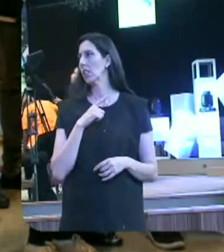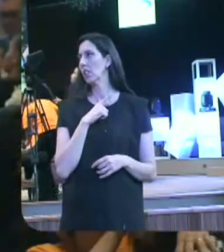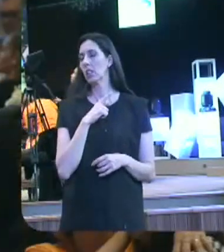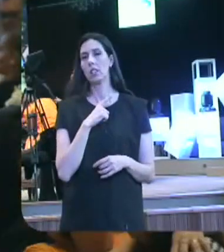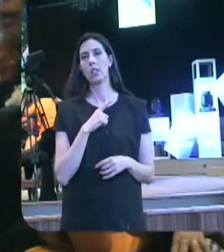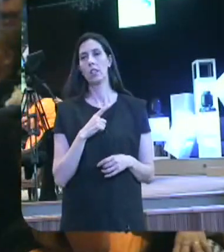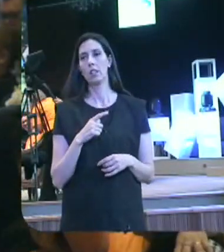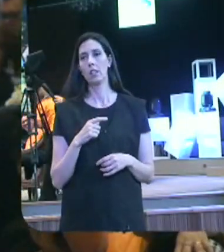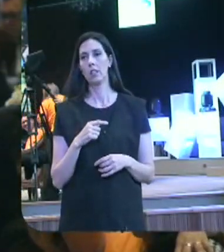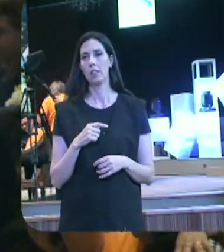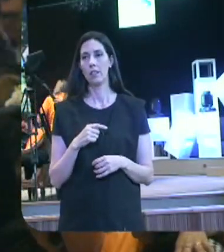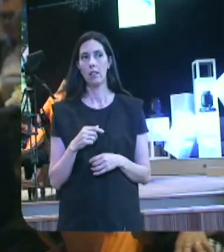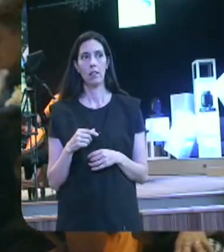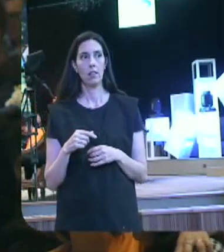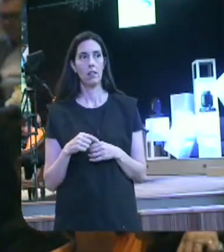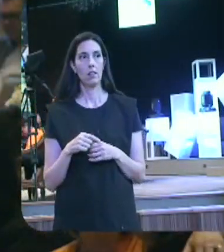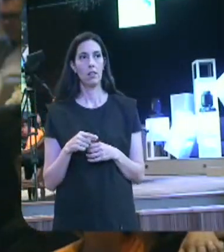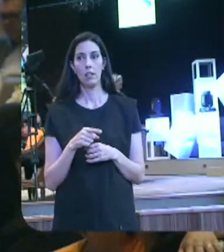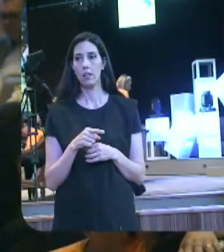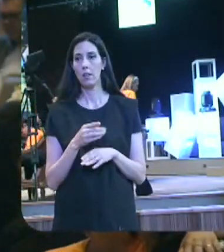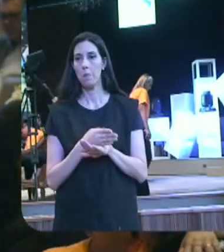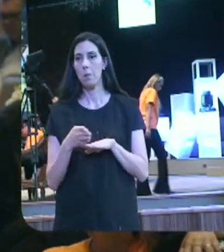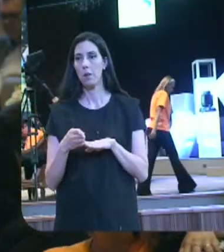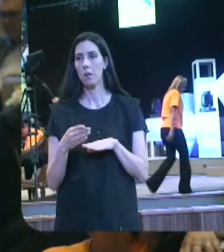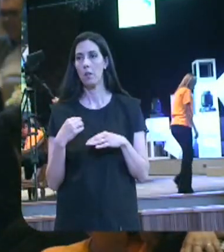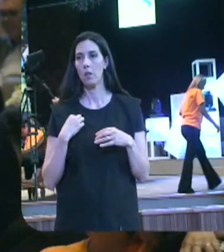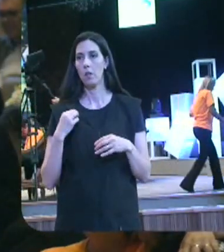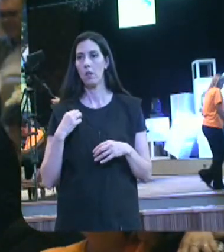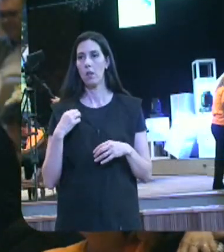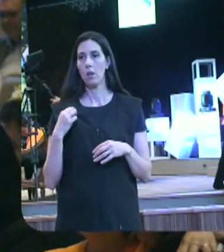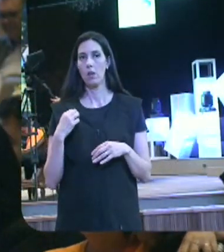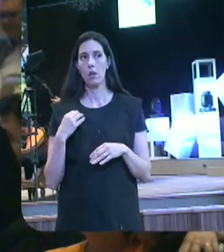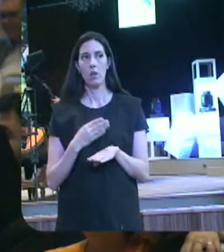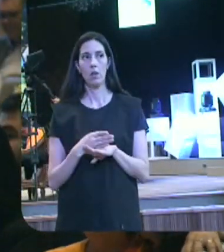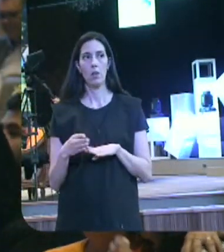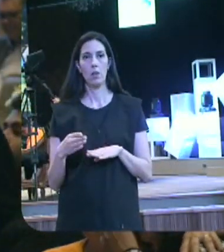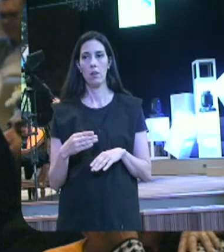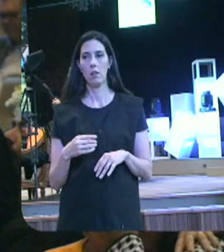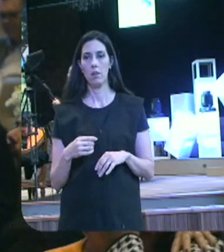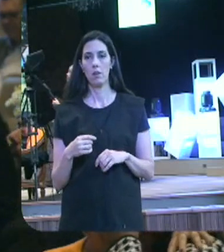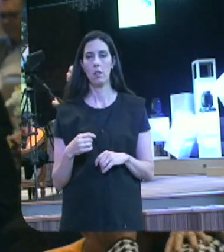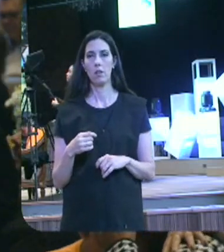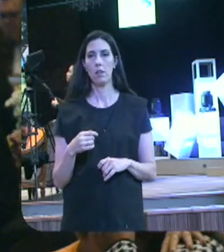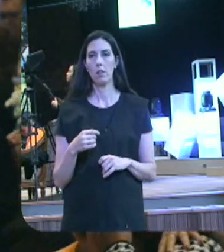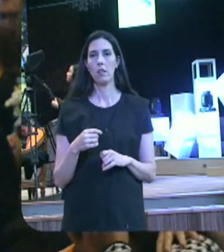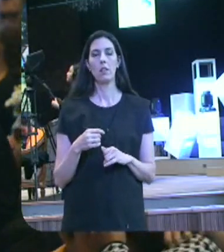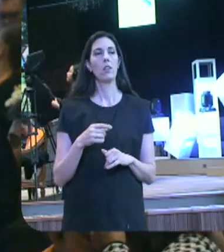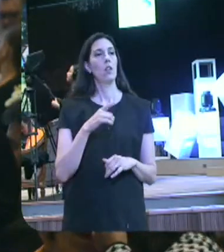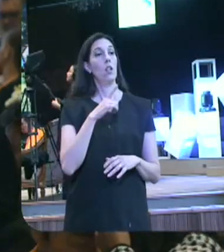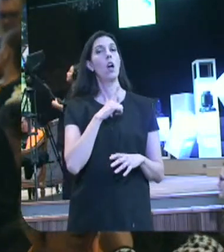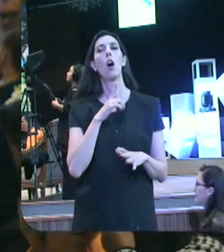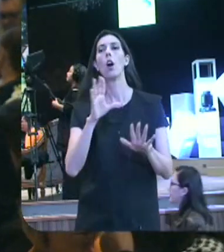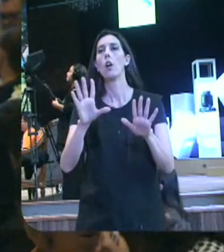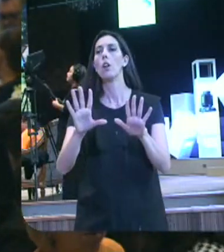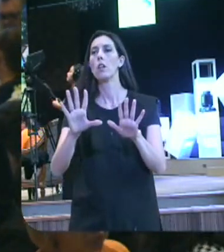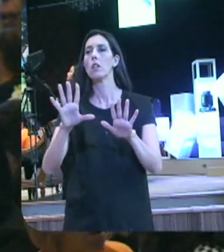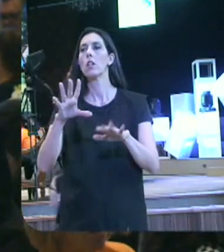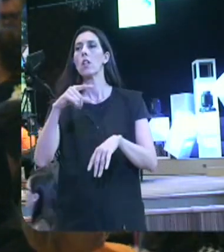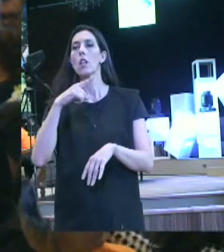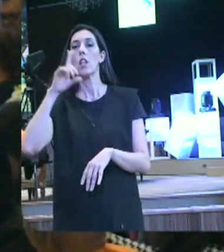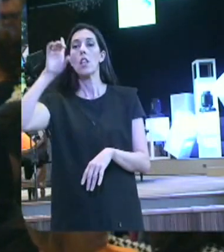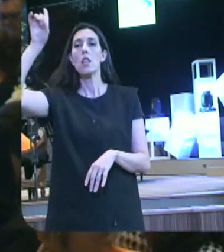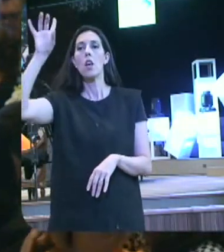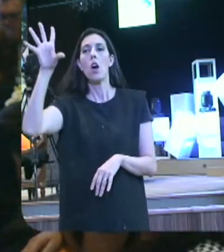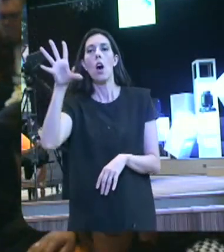Não tem nada, absolutamente nada, que o amor do Senhor não possa tratar